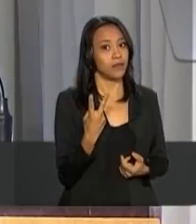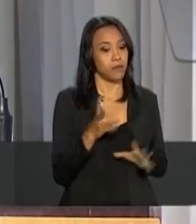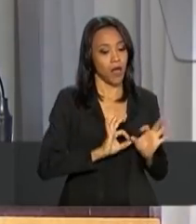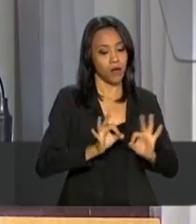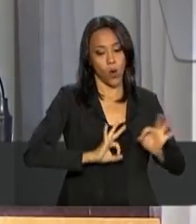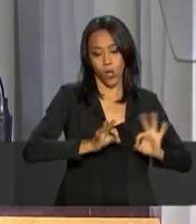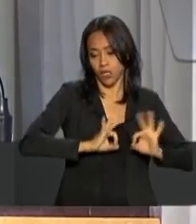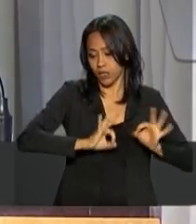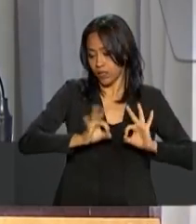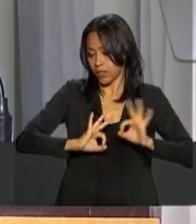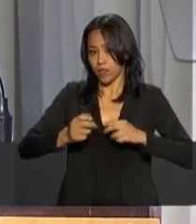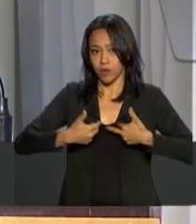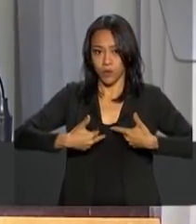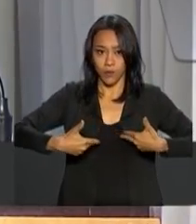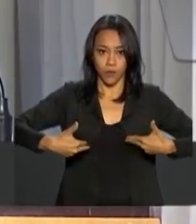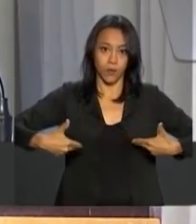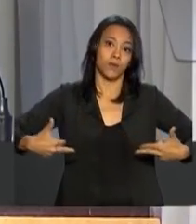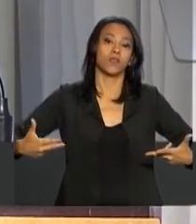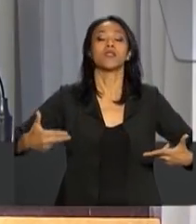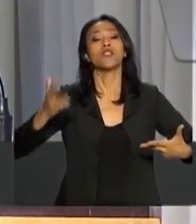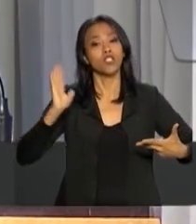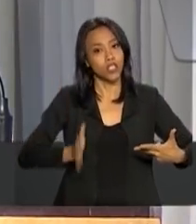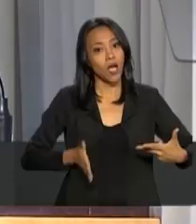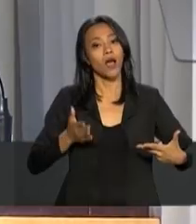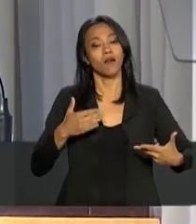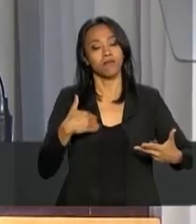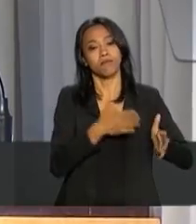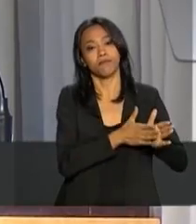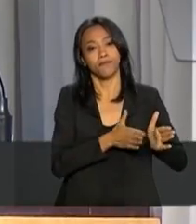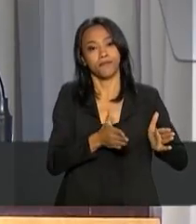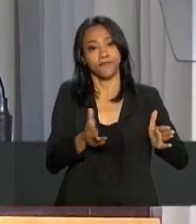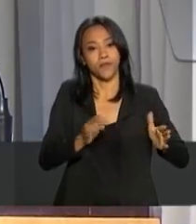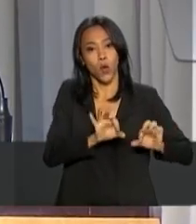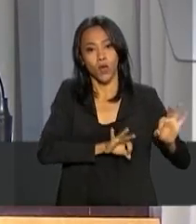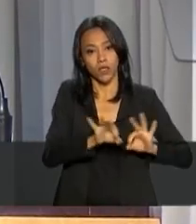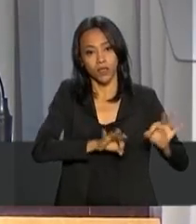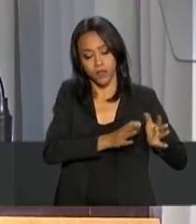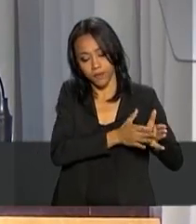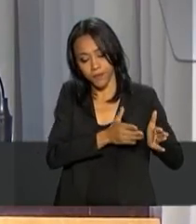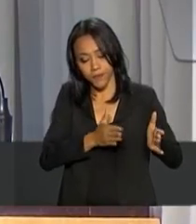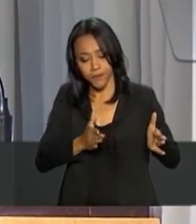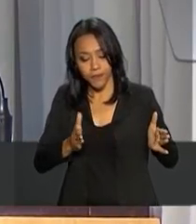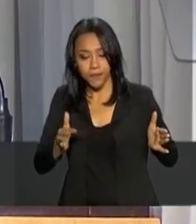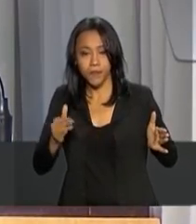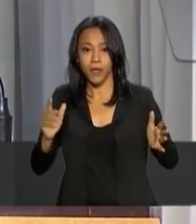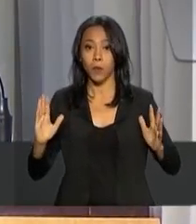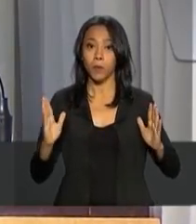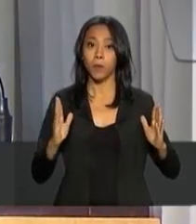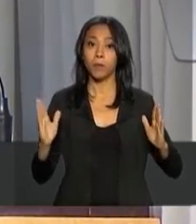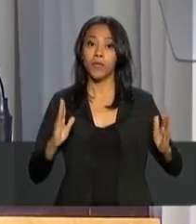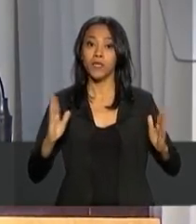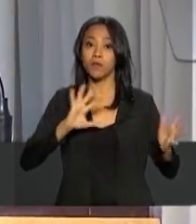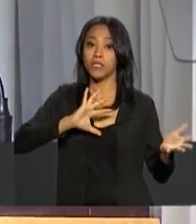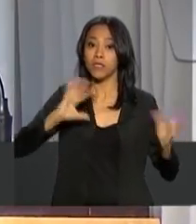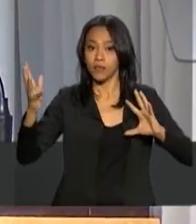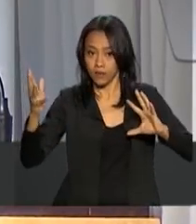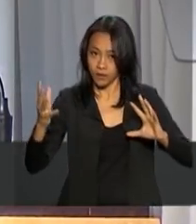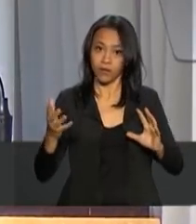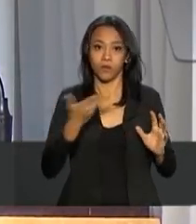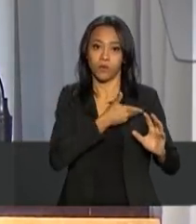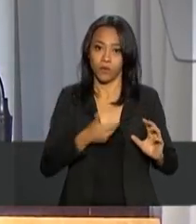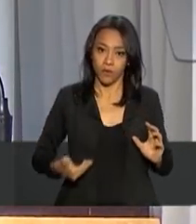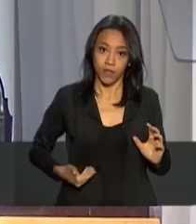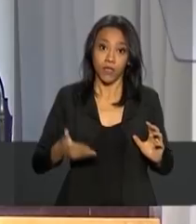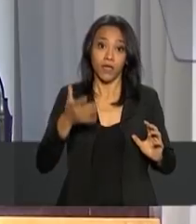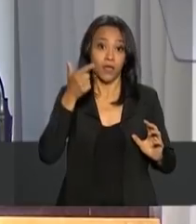nos organizar, aliás, já estamos nos organizando com o chamado livro da transição para transmitir àquele que